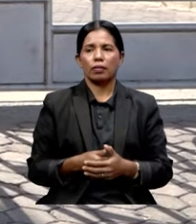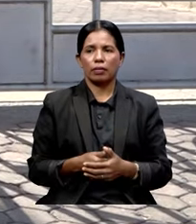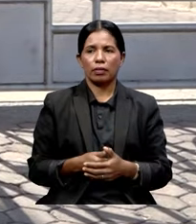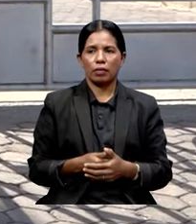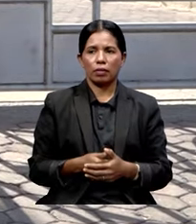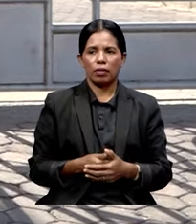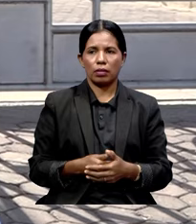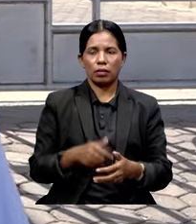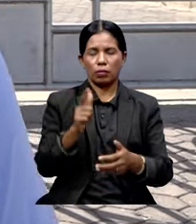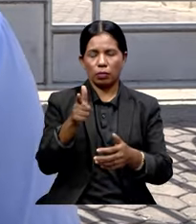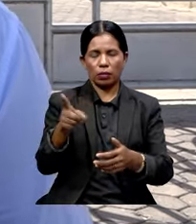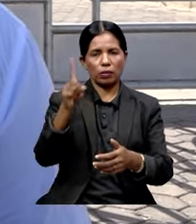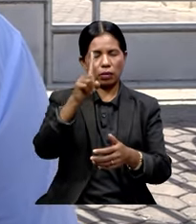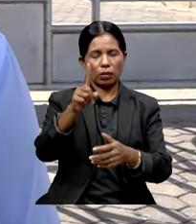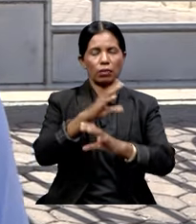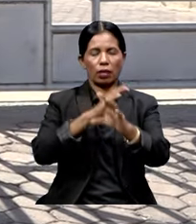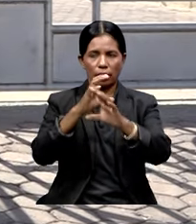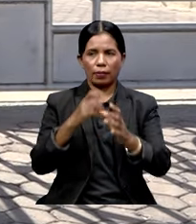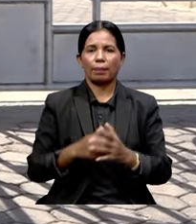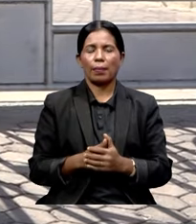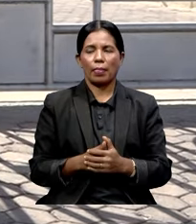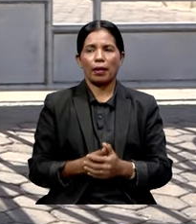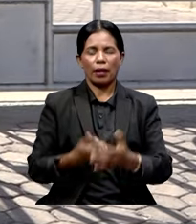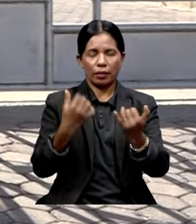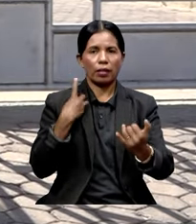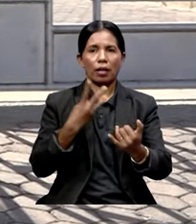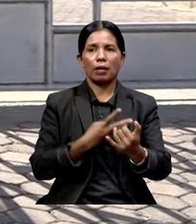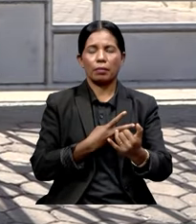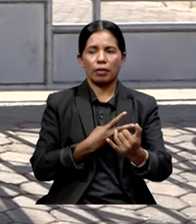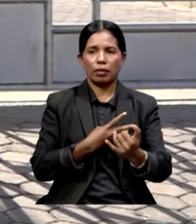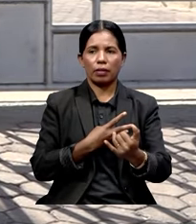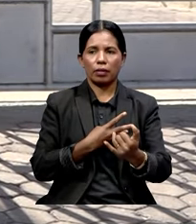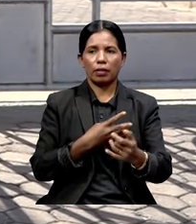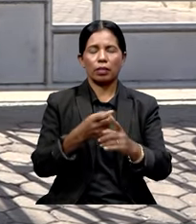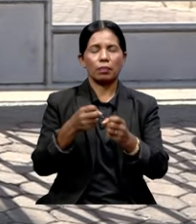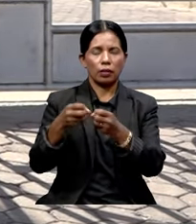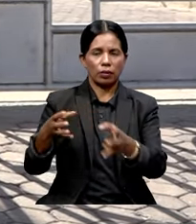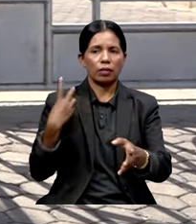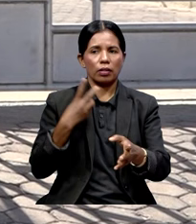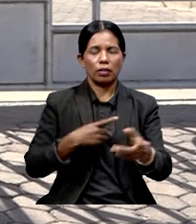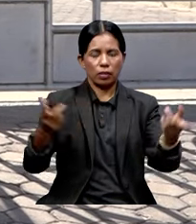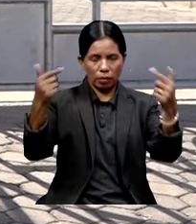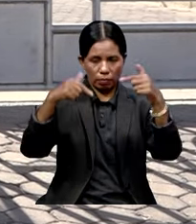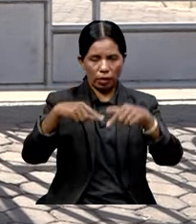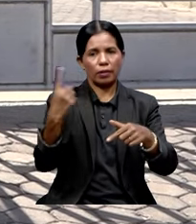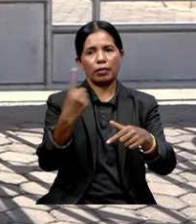Viqueque 21 caminhonetas. Na Dunida Nema, que foi em Husik, e Balos e Maina Fatem,